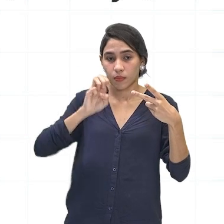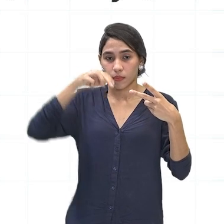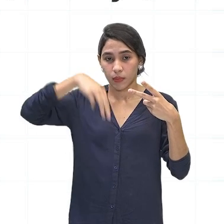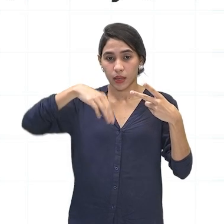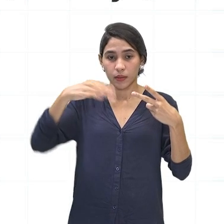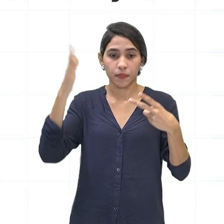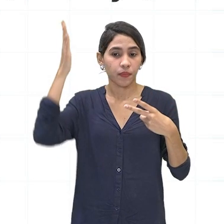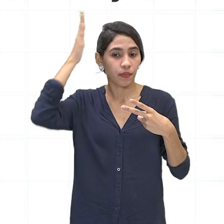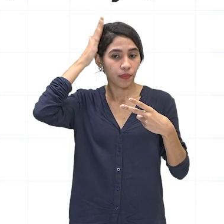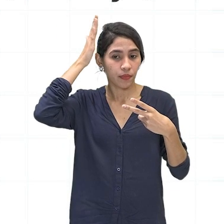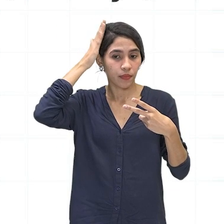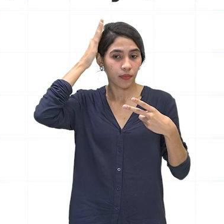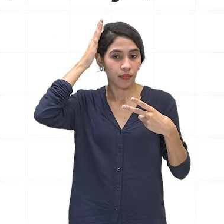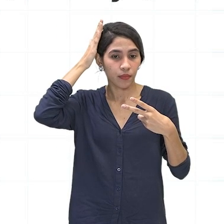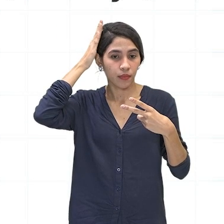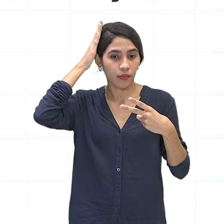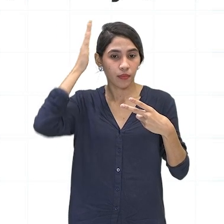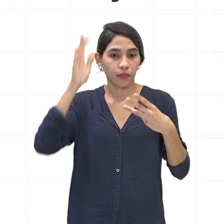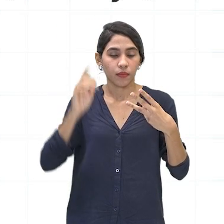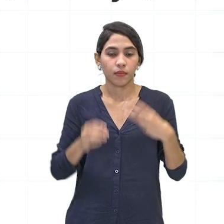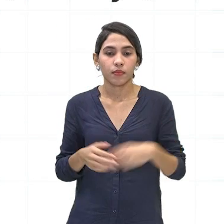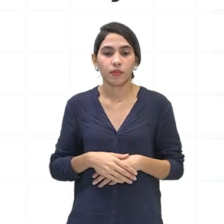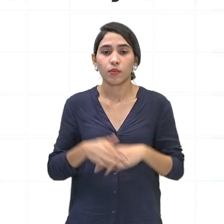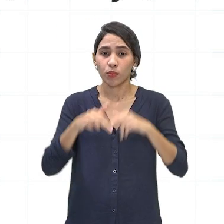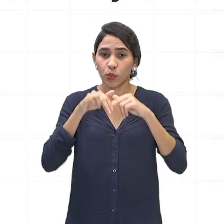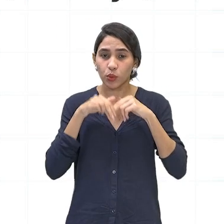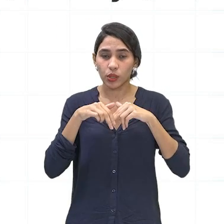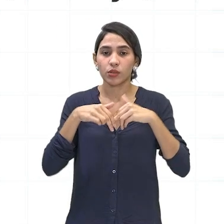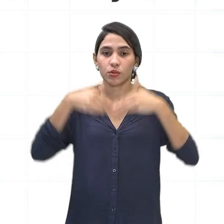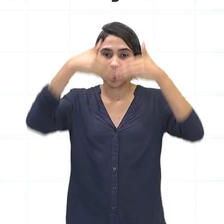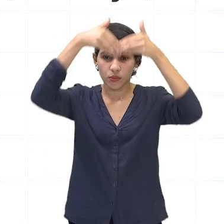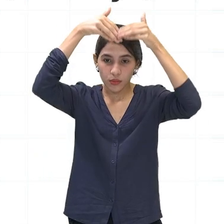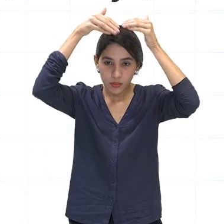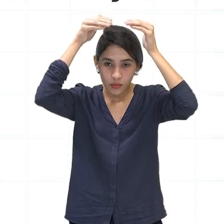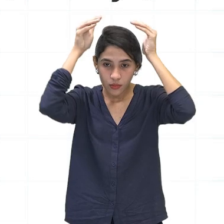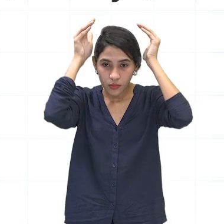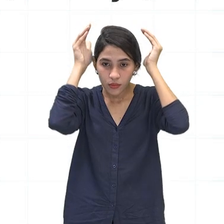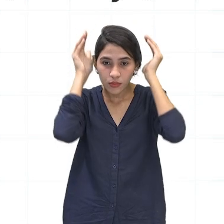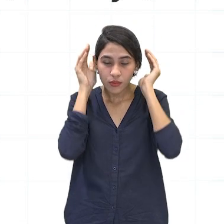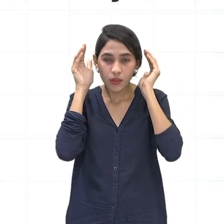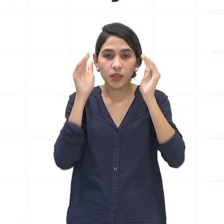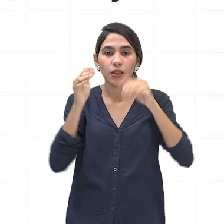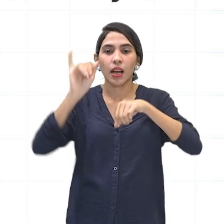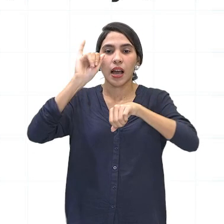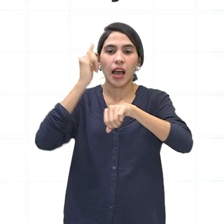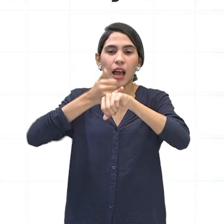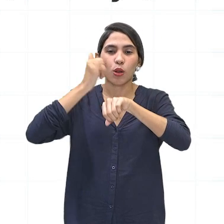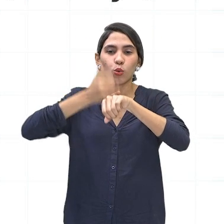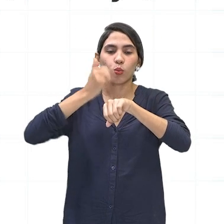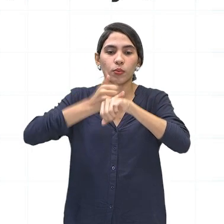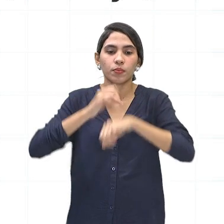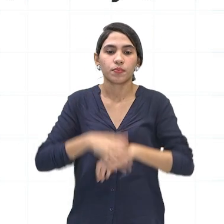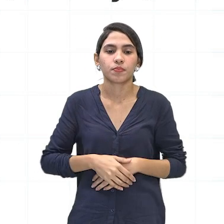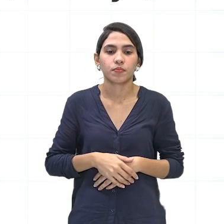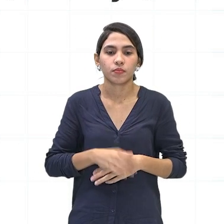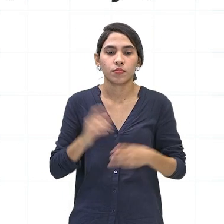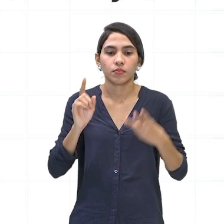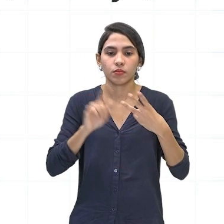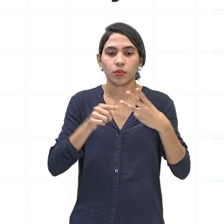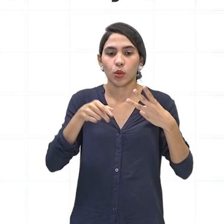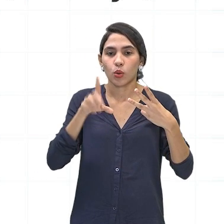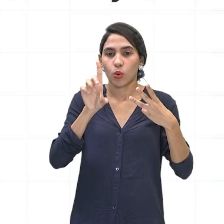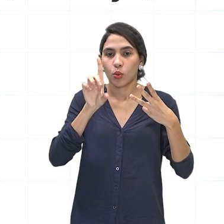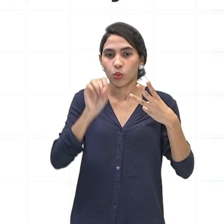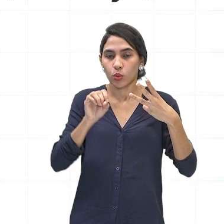feito na cabeça, por isso o uso aí do alumínio, viu? O Do, que é no abdômen, aqui